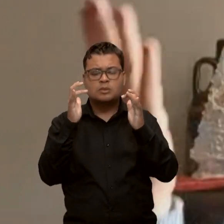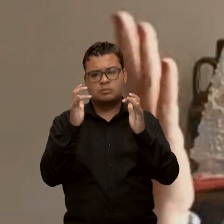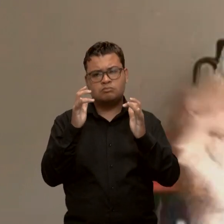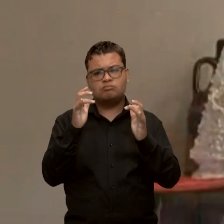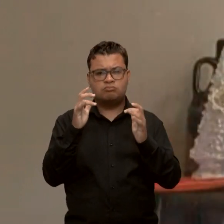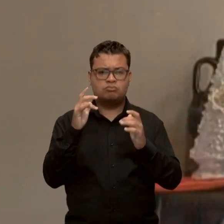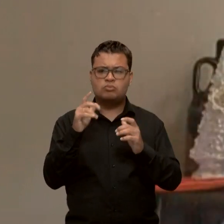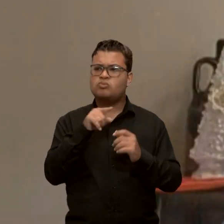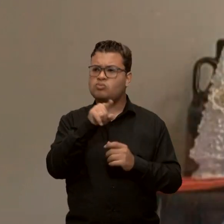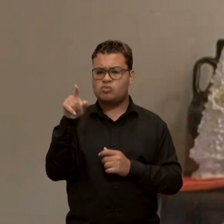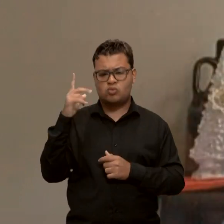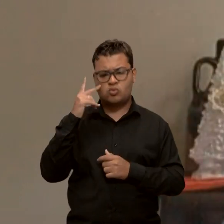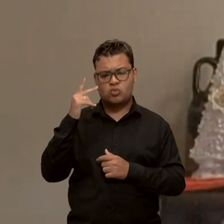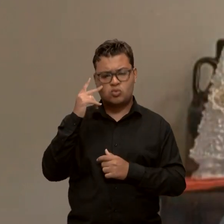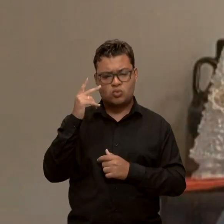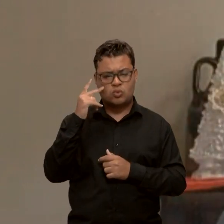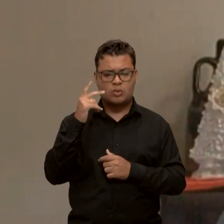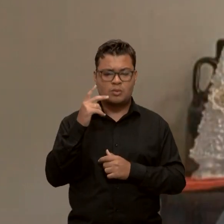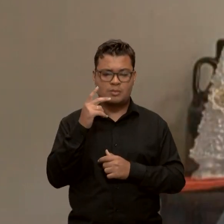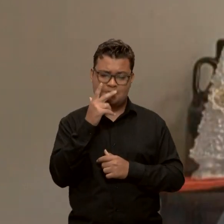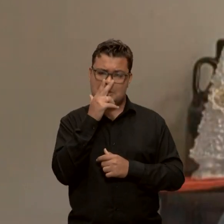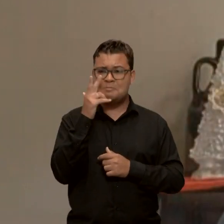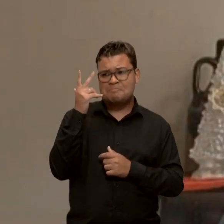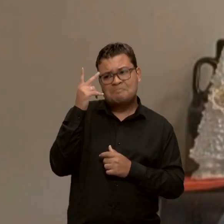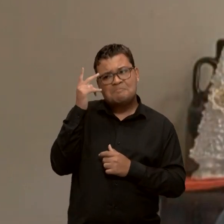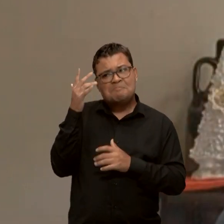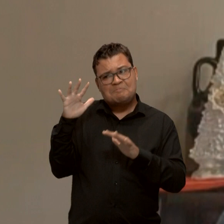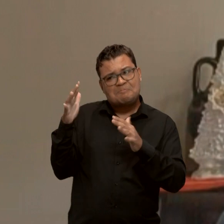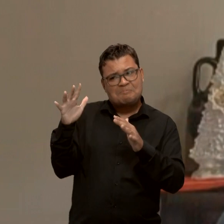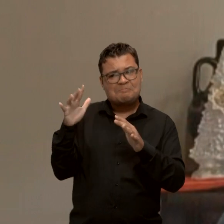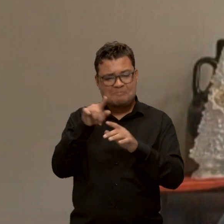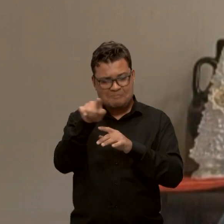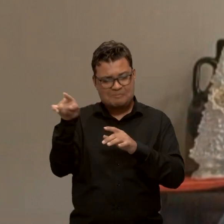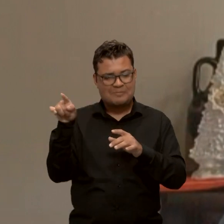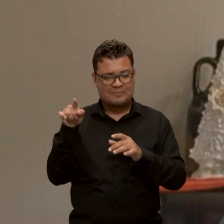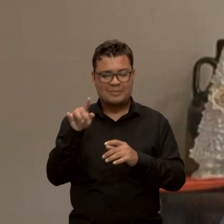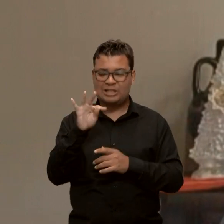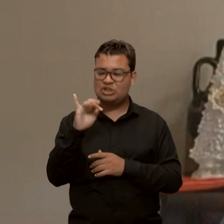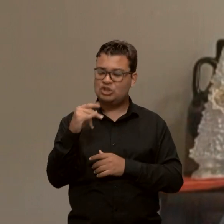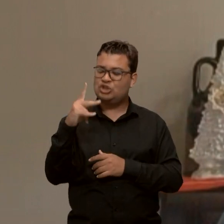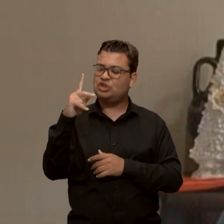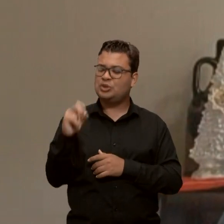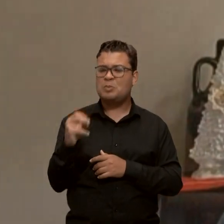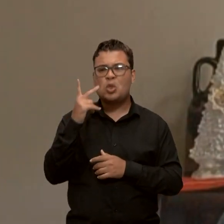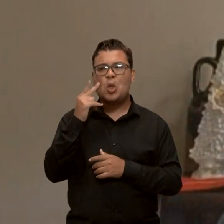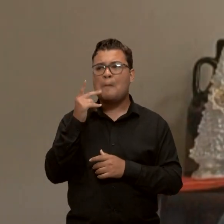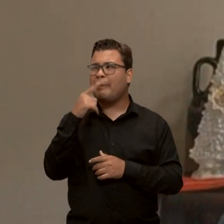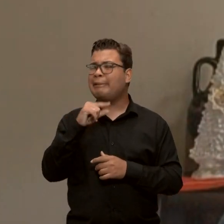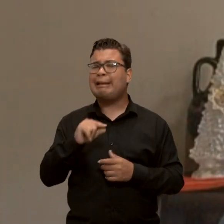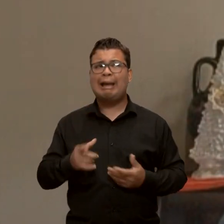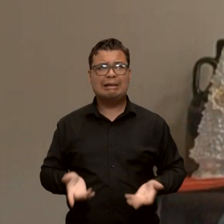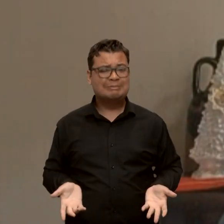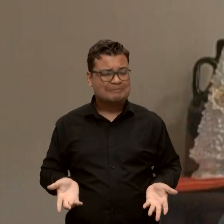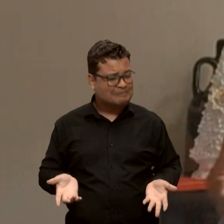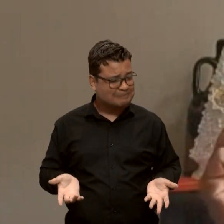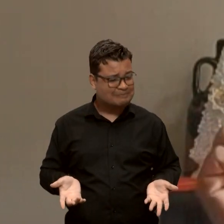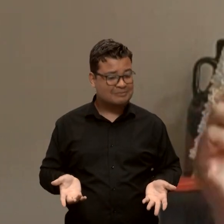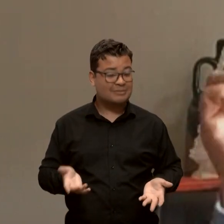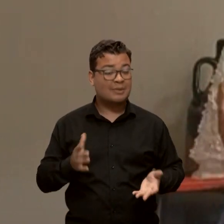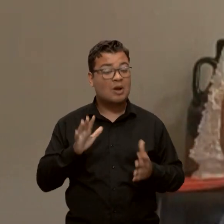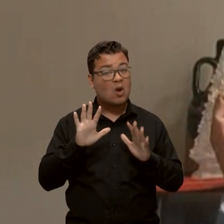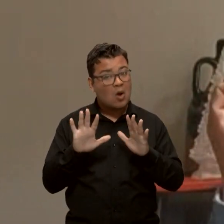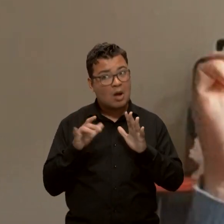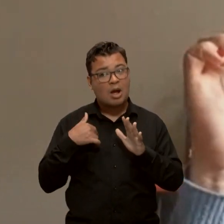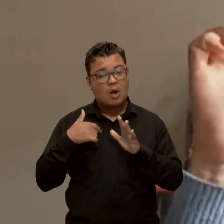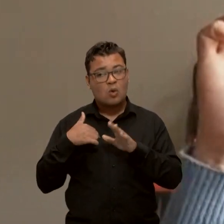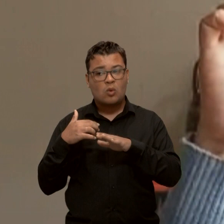meu caso é um pouco típico. Quem que é típico, né? Pelo menos eu não tenho nenhum